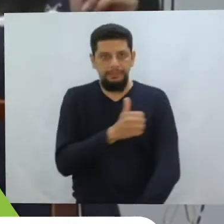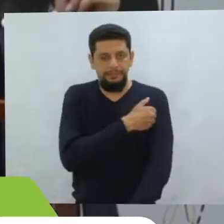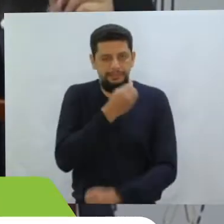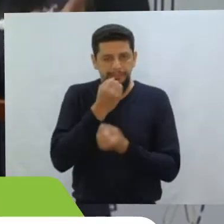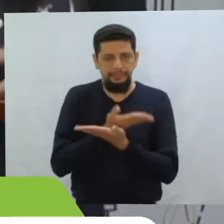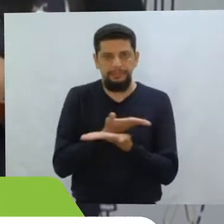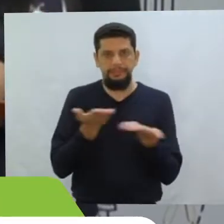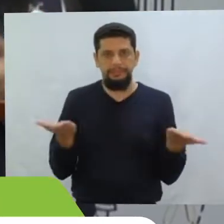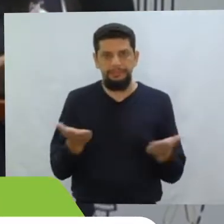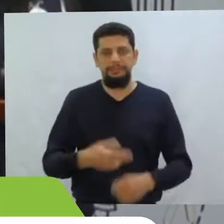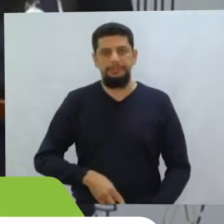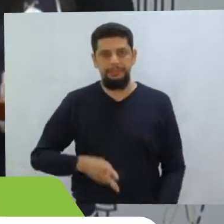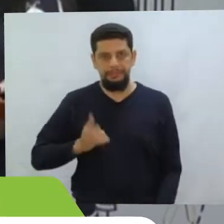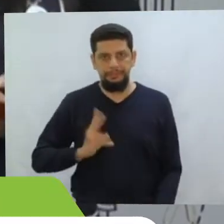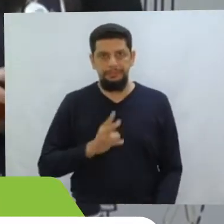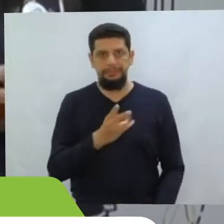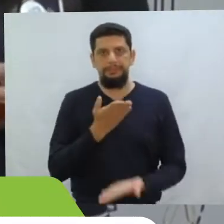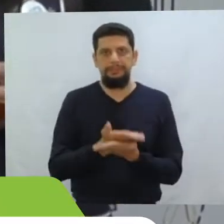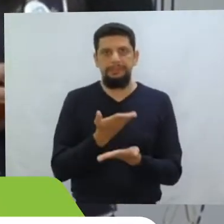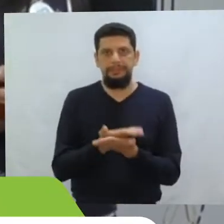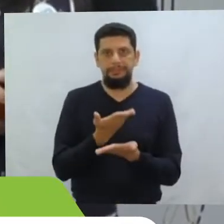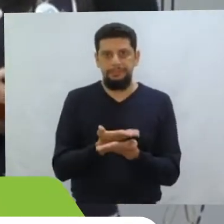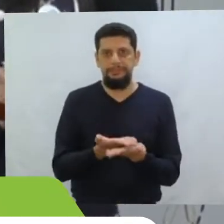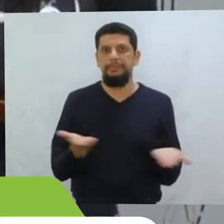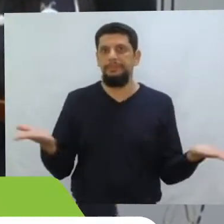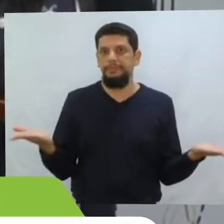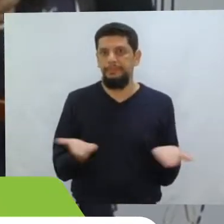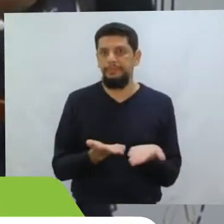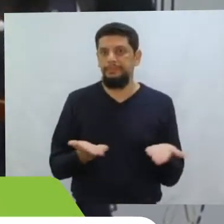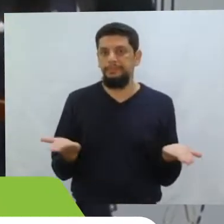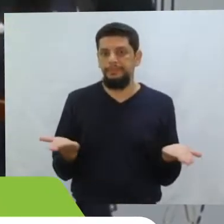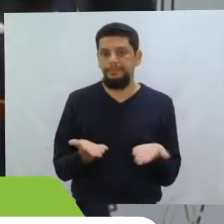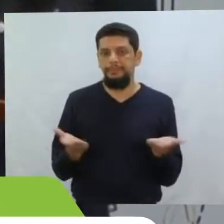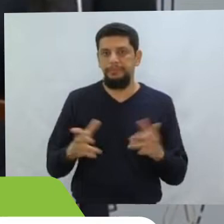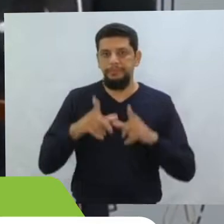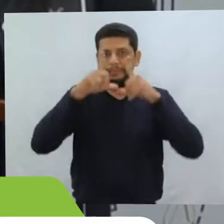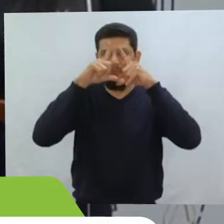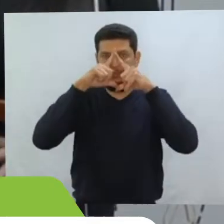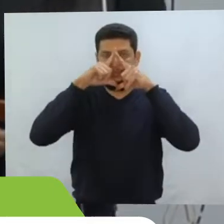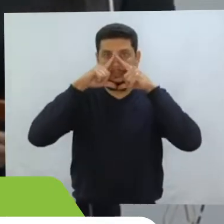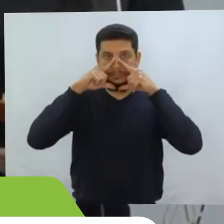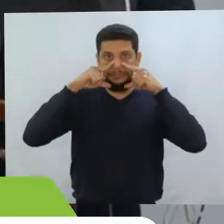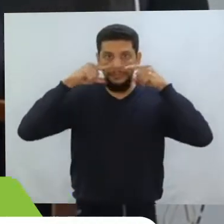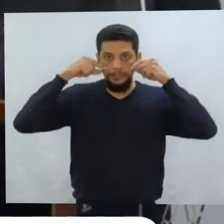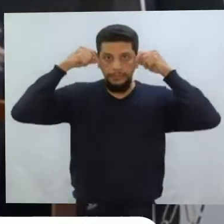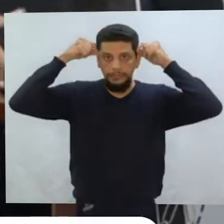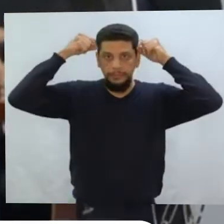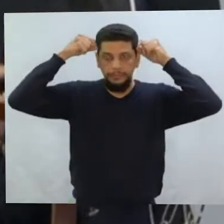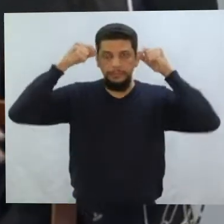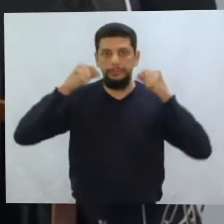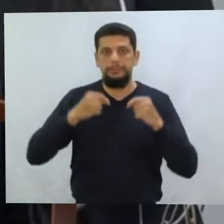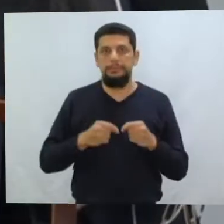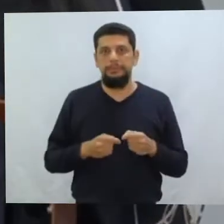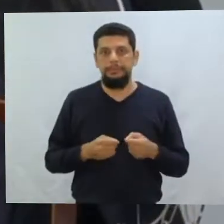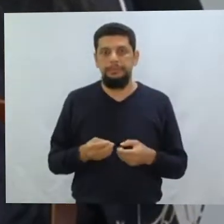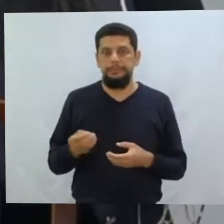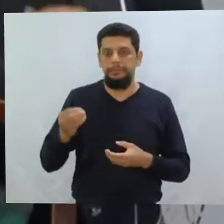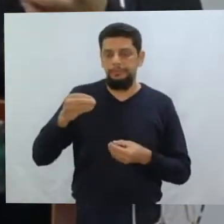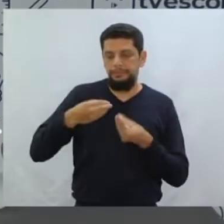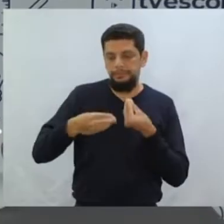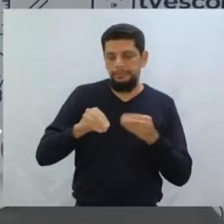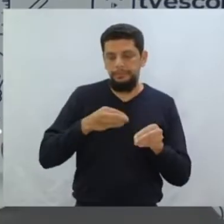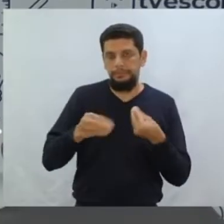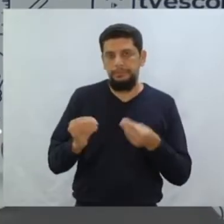pessoal, tudo bem? Então vamos para mais uma aula de hoje. Primeiro, vou tirar a máscara, sempre pelo